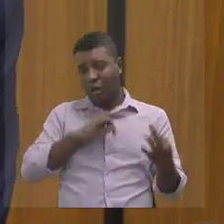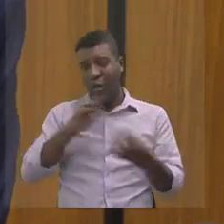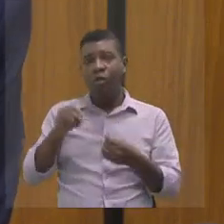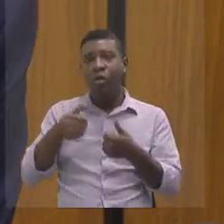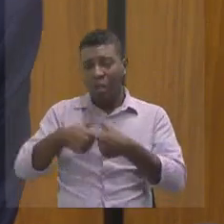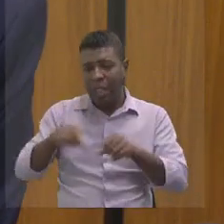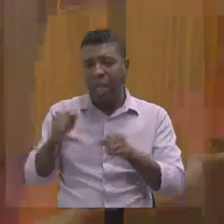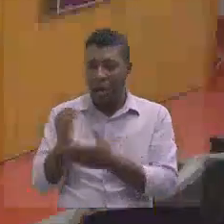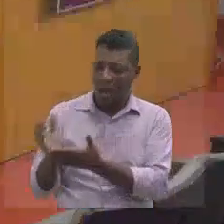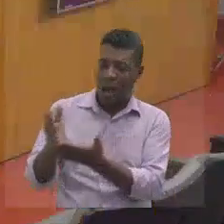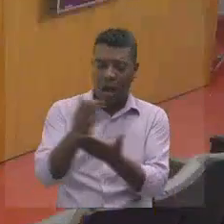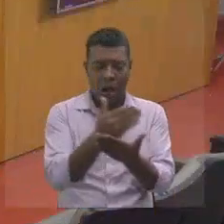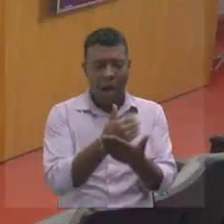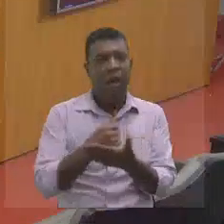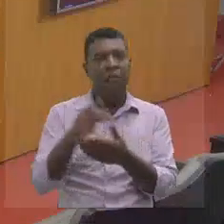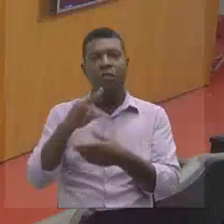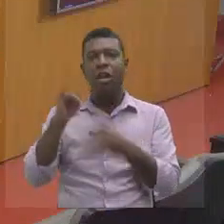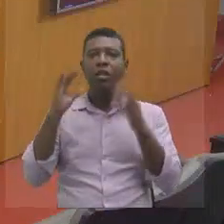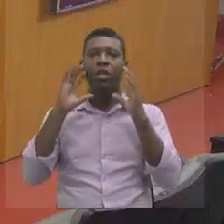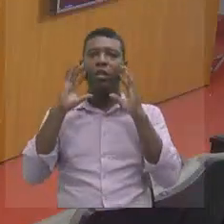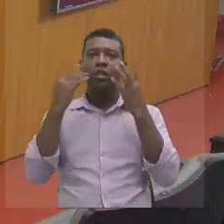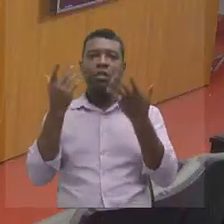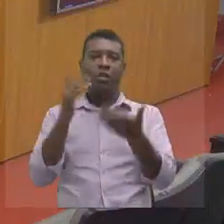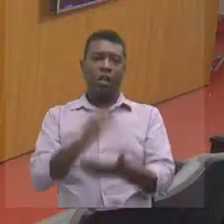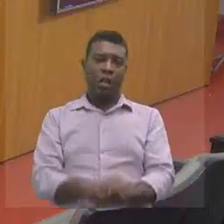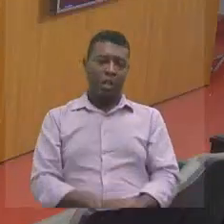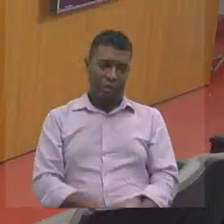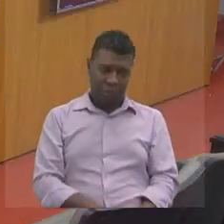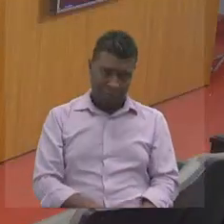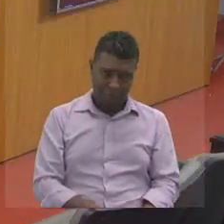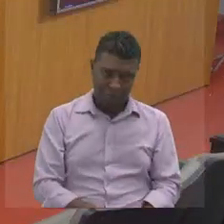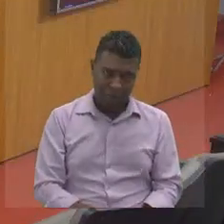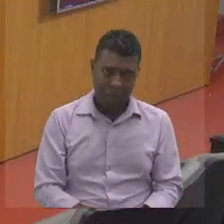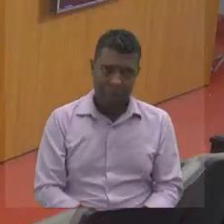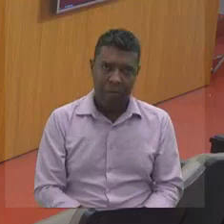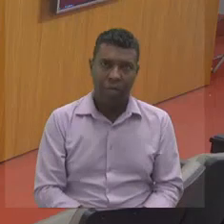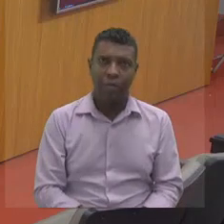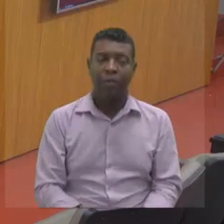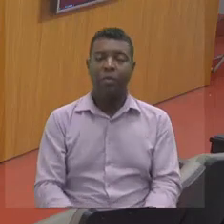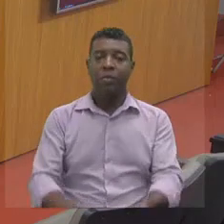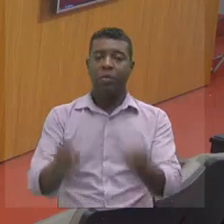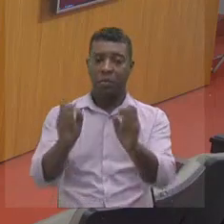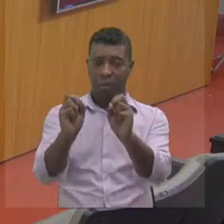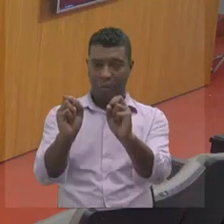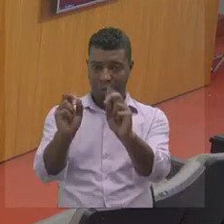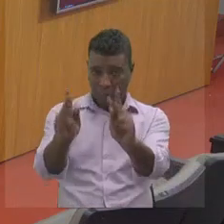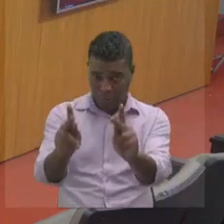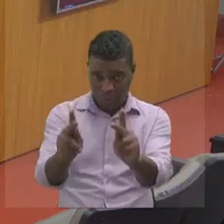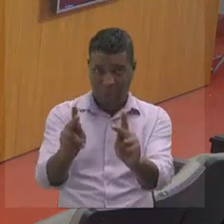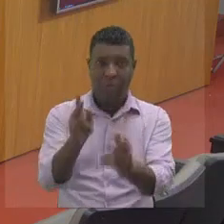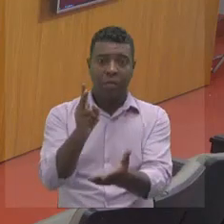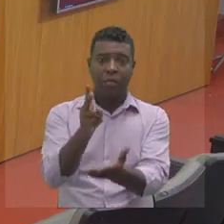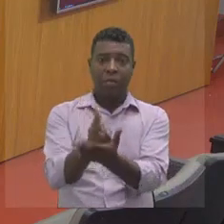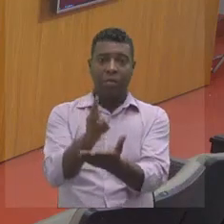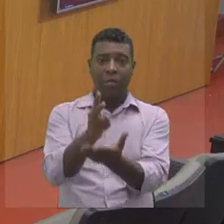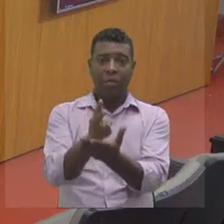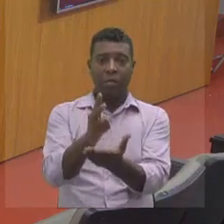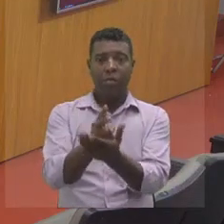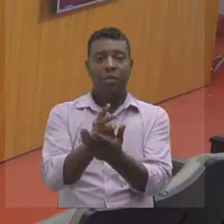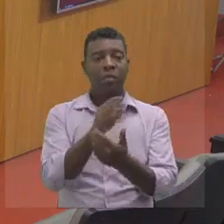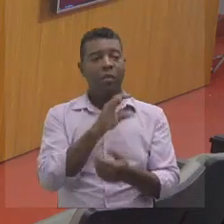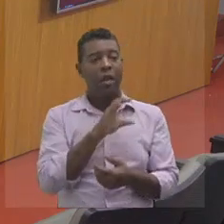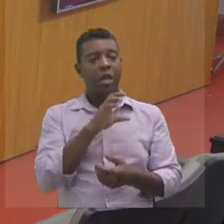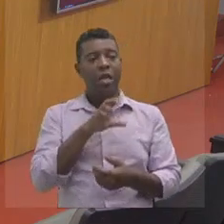solucionado Ok dando continuidade Obrigado Celinho escrito